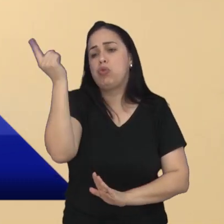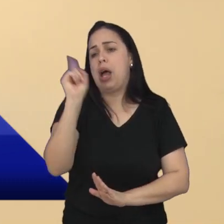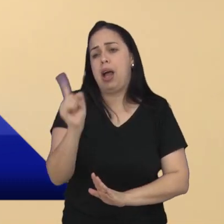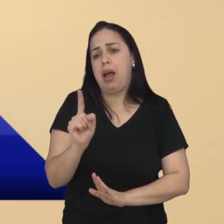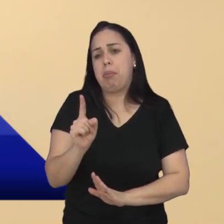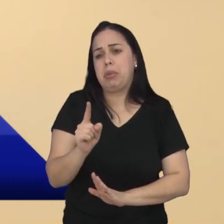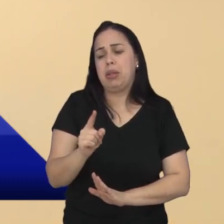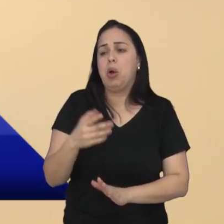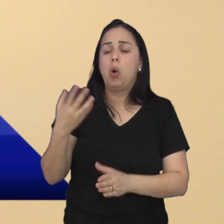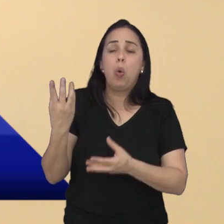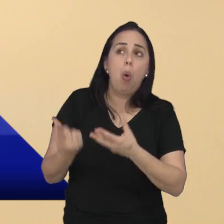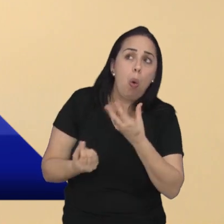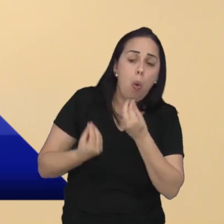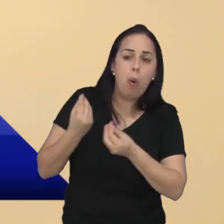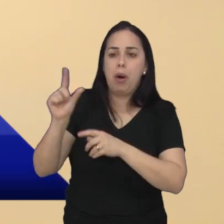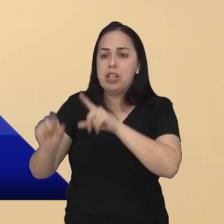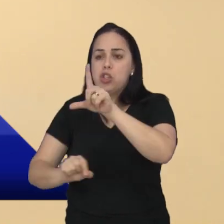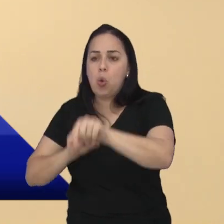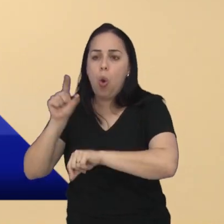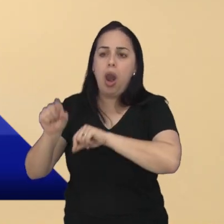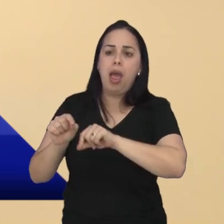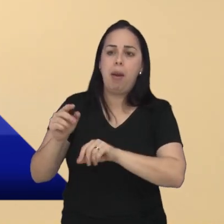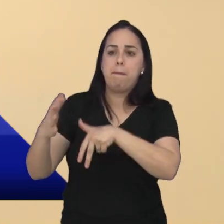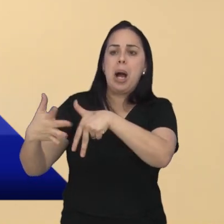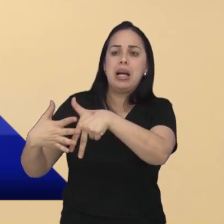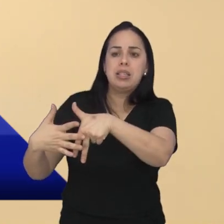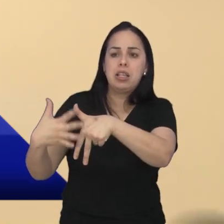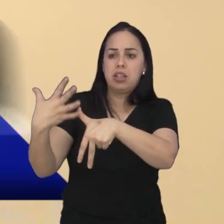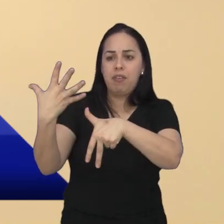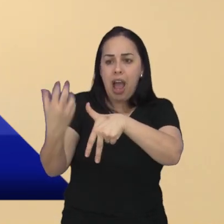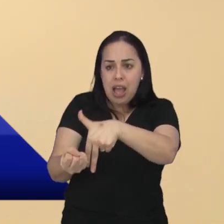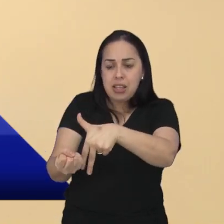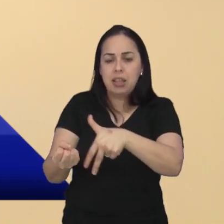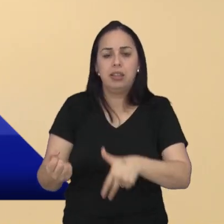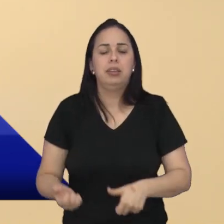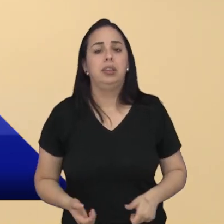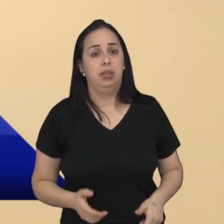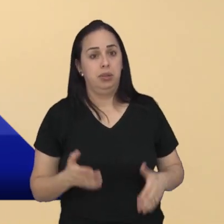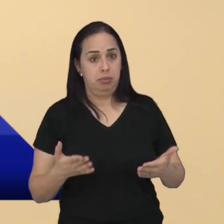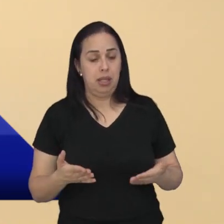repórter Francine Padilha. Boa tarde, Francine. Oi, Lucas. Boa tarde para você, boa tarde a